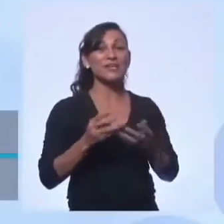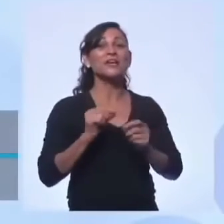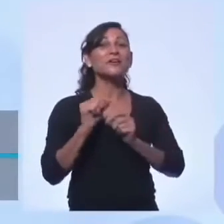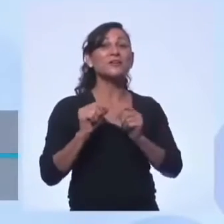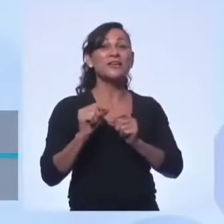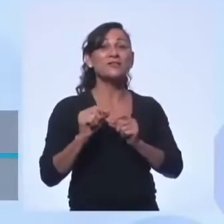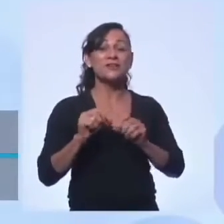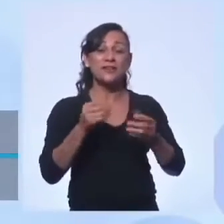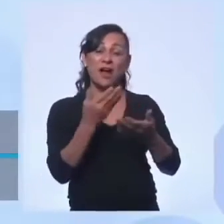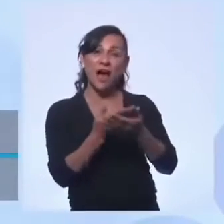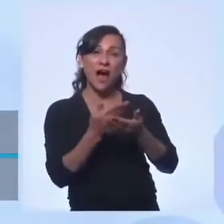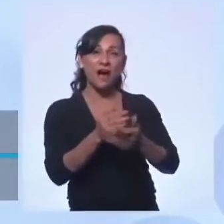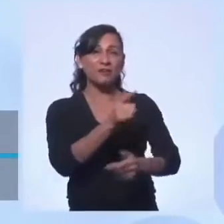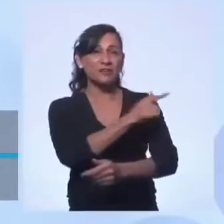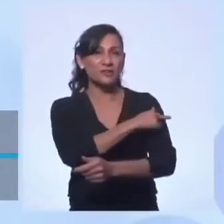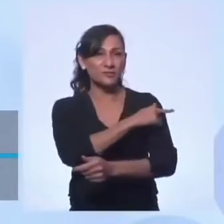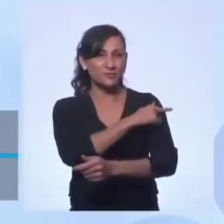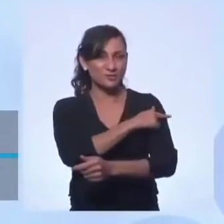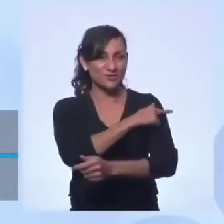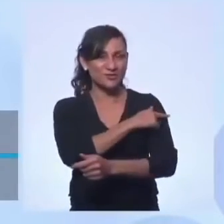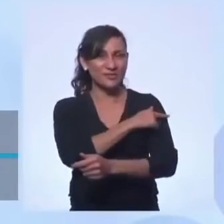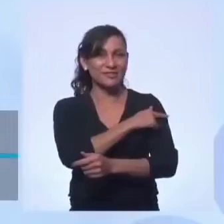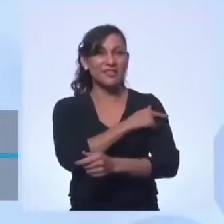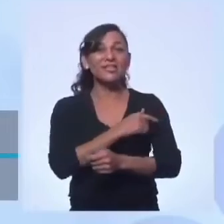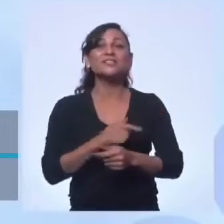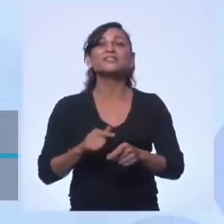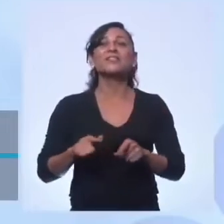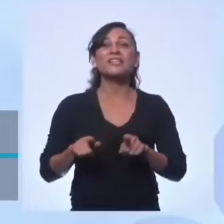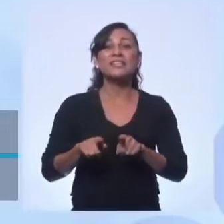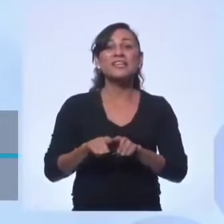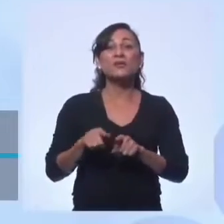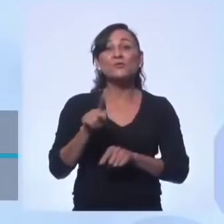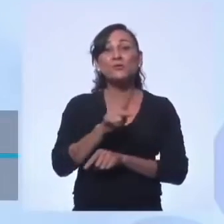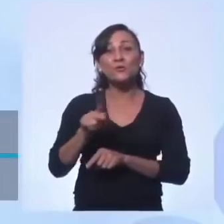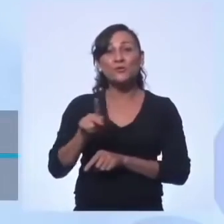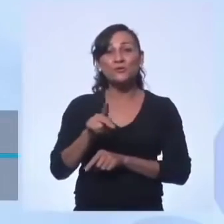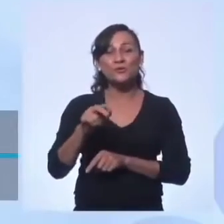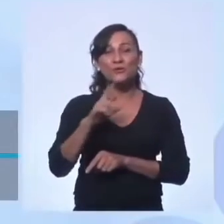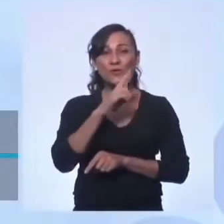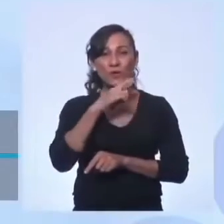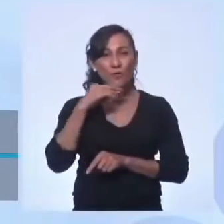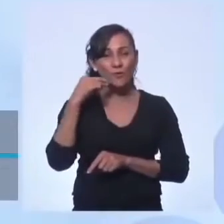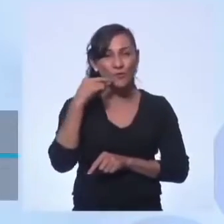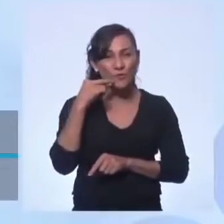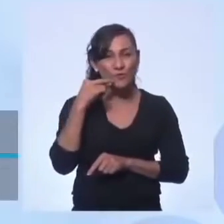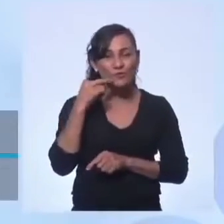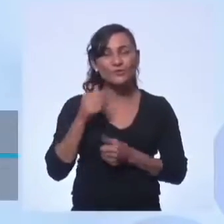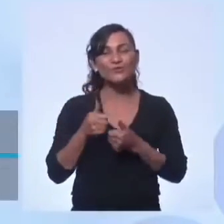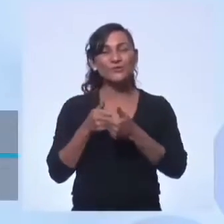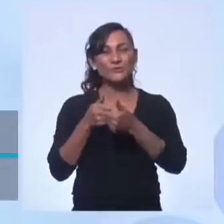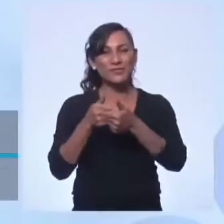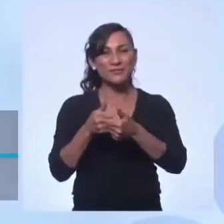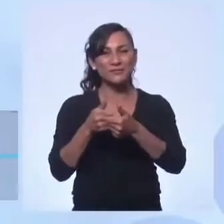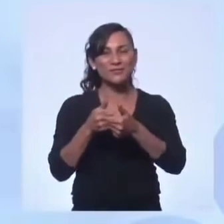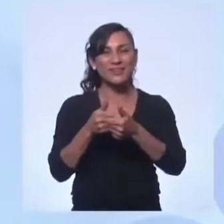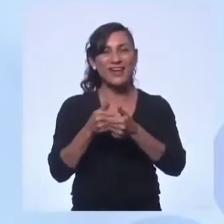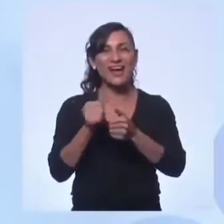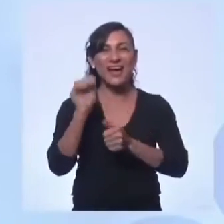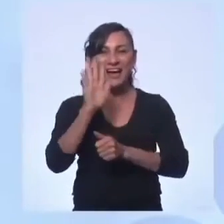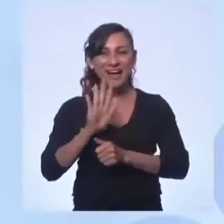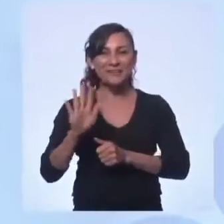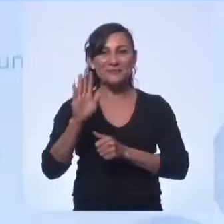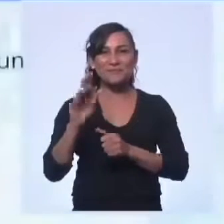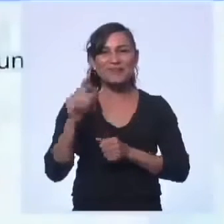para o 7º ano do Ensino Fundamental, anos finais. Eu sou o professor Antônio Russo. Vamos acompanhar aí na tela o tema